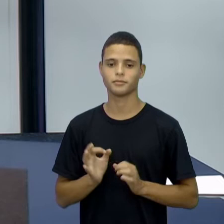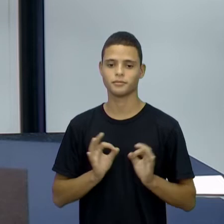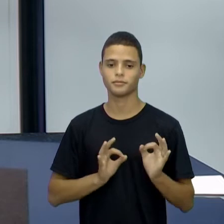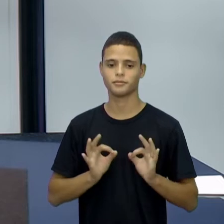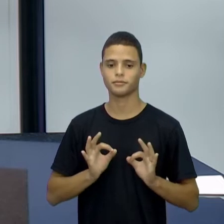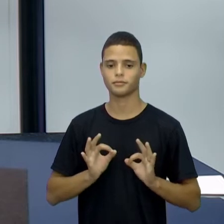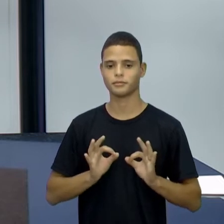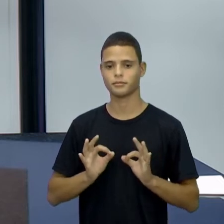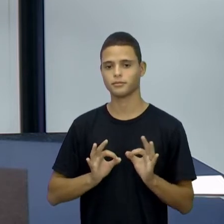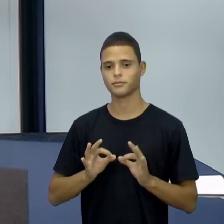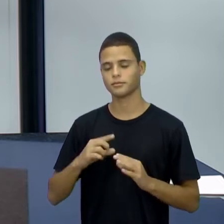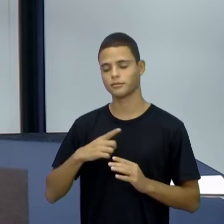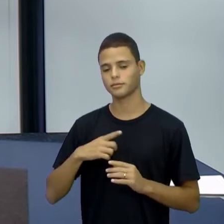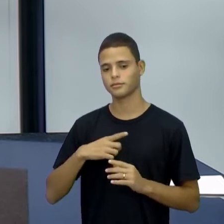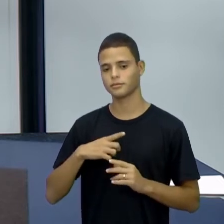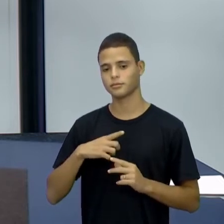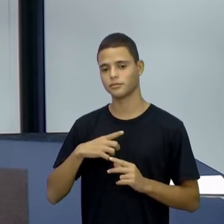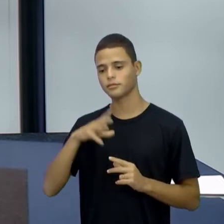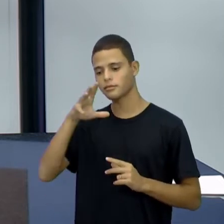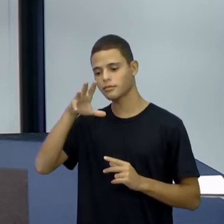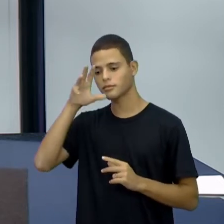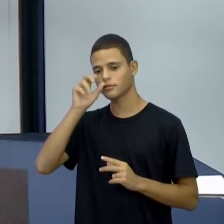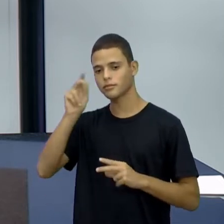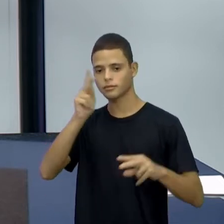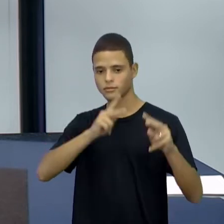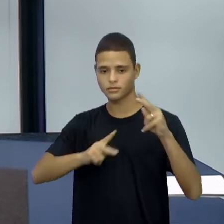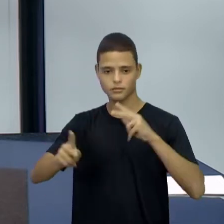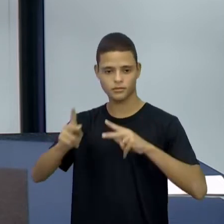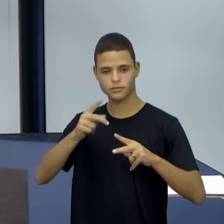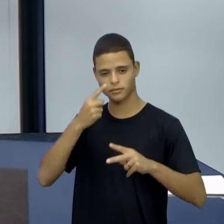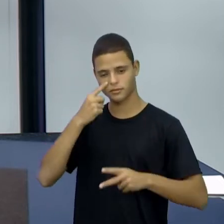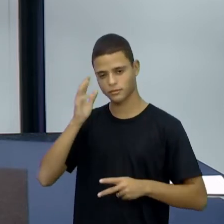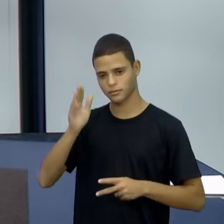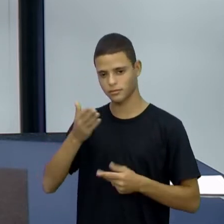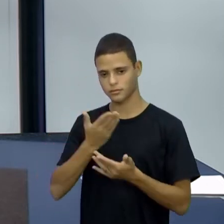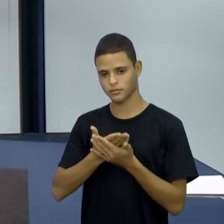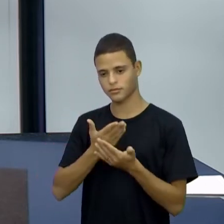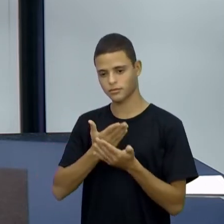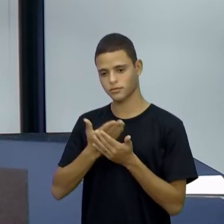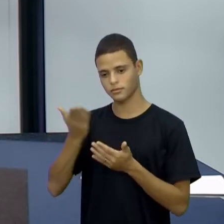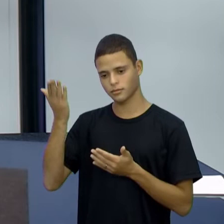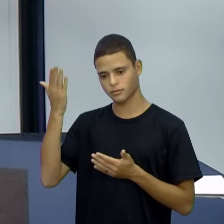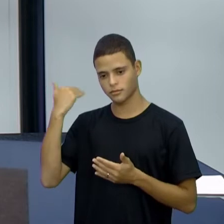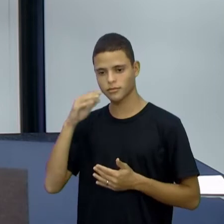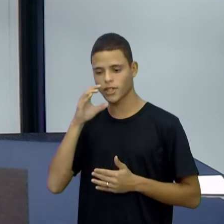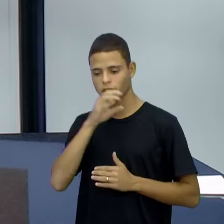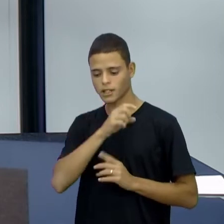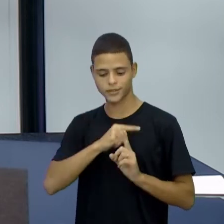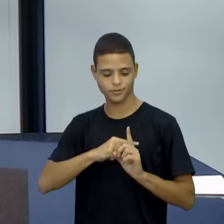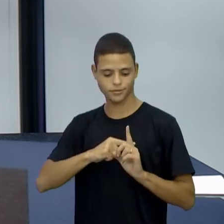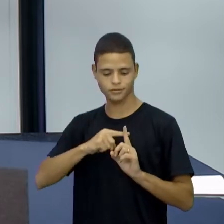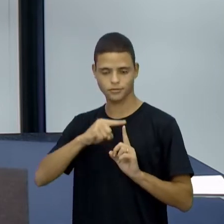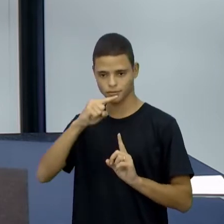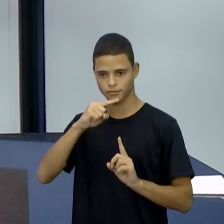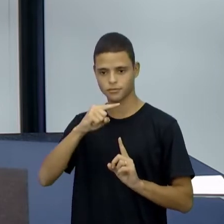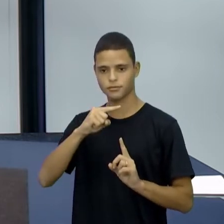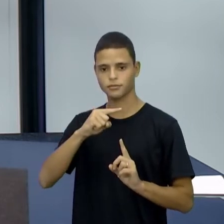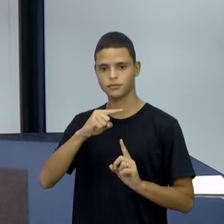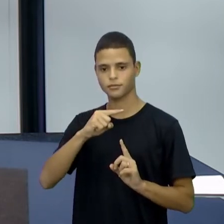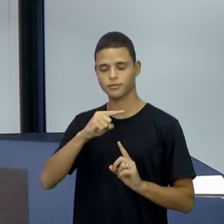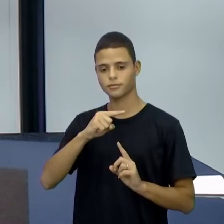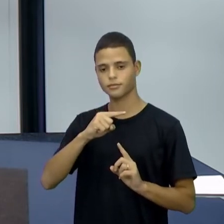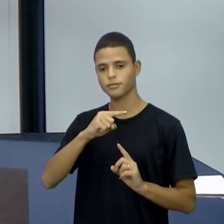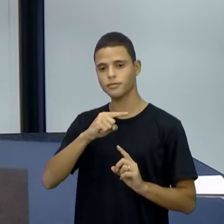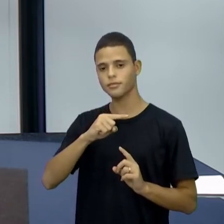ele irradia no ar, né? Que tá aqui. A gente viu na aula passada, o ar aquece e sobe, né? Sobe até a